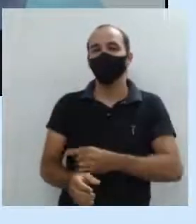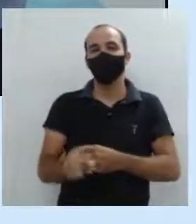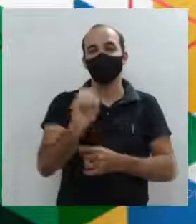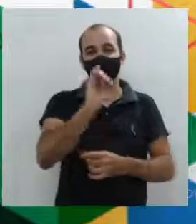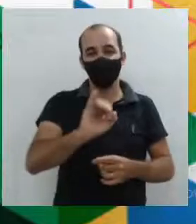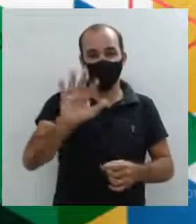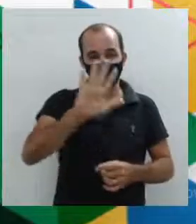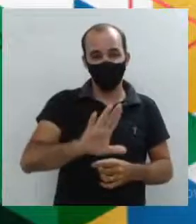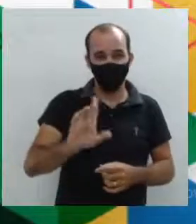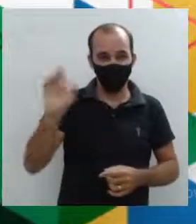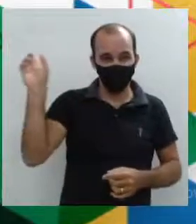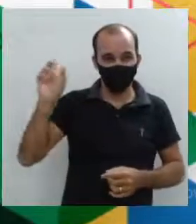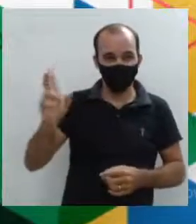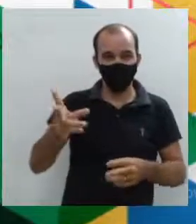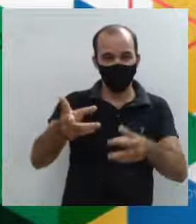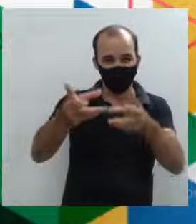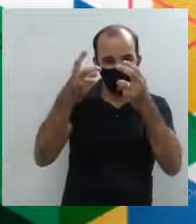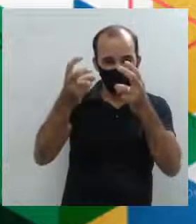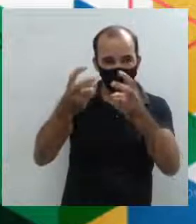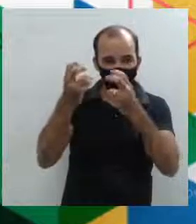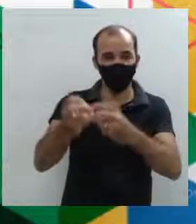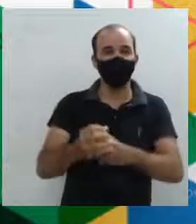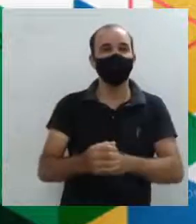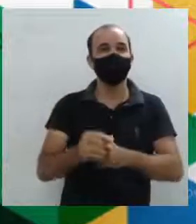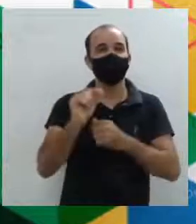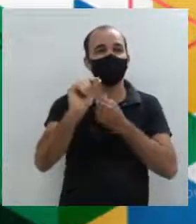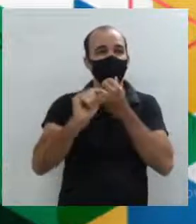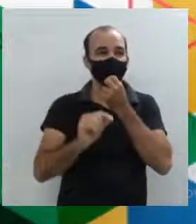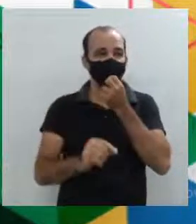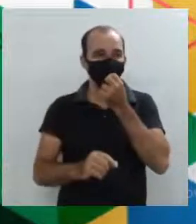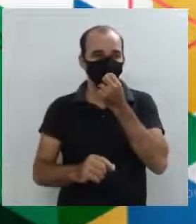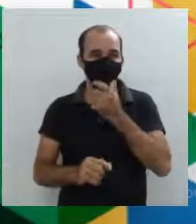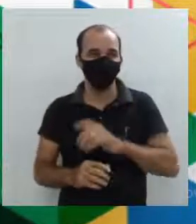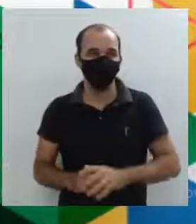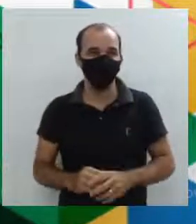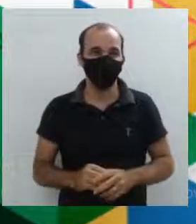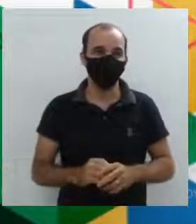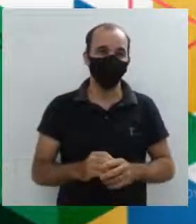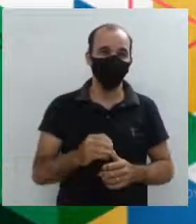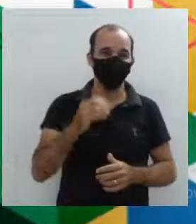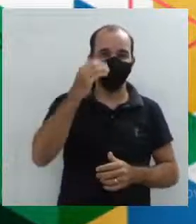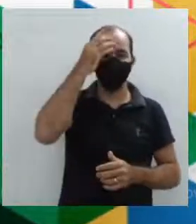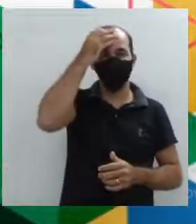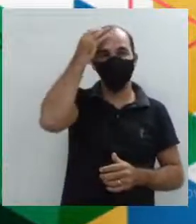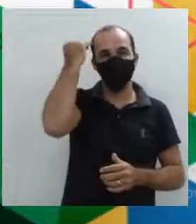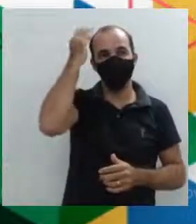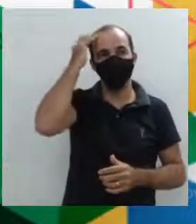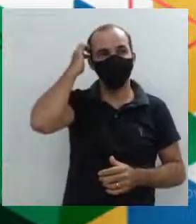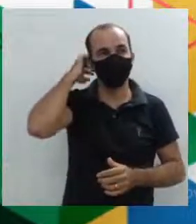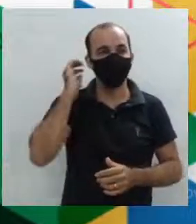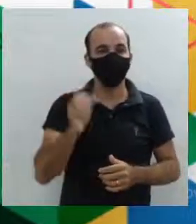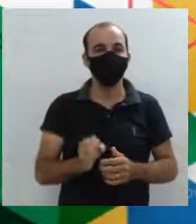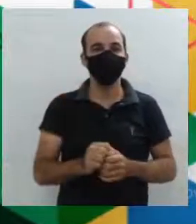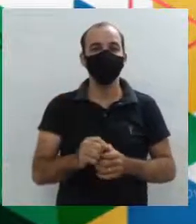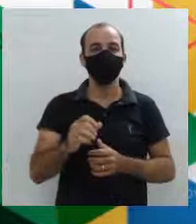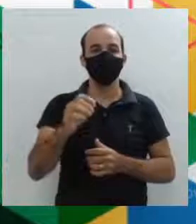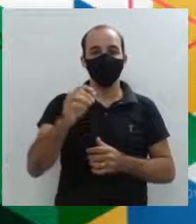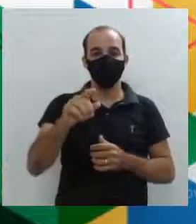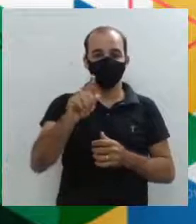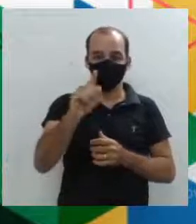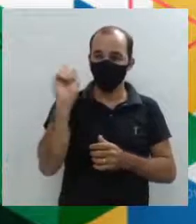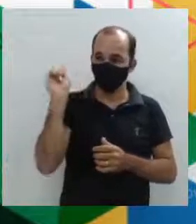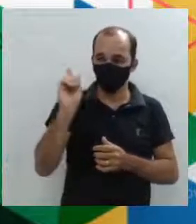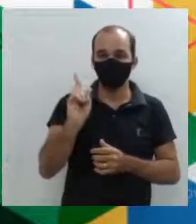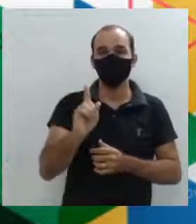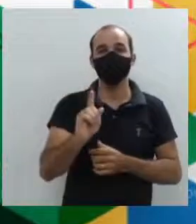nesse slide, vejam que aquilo que deveria estar fora de nós e